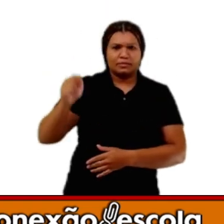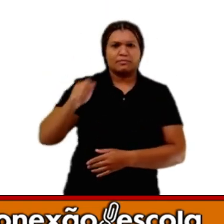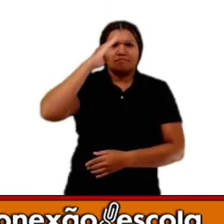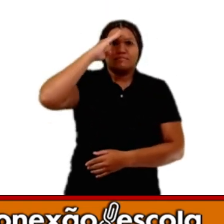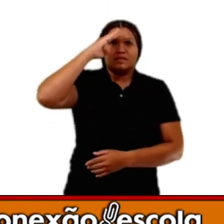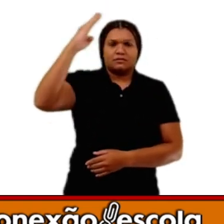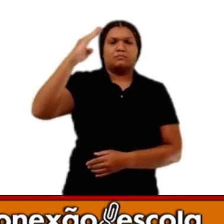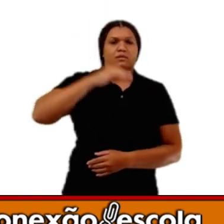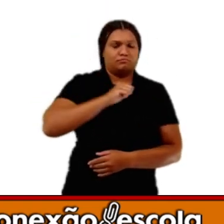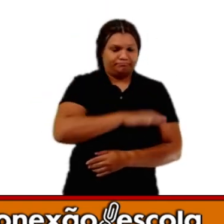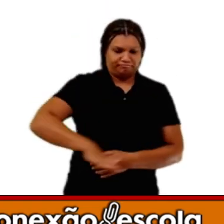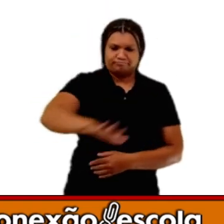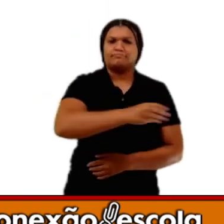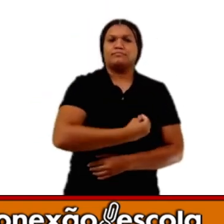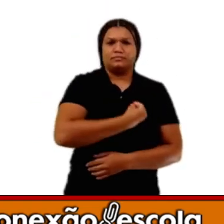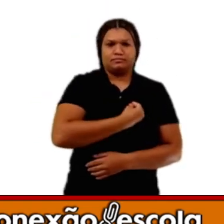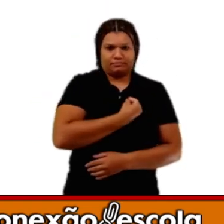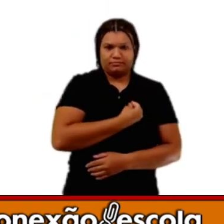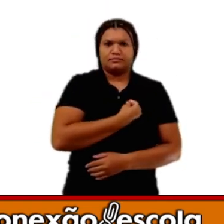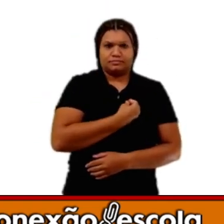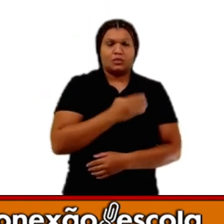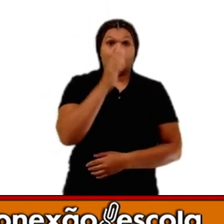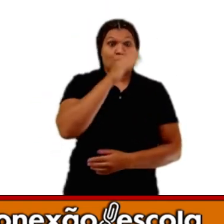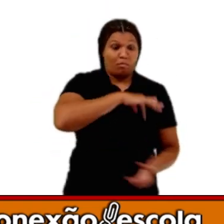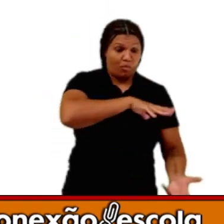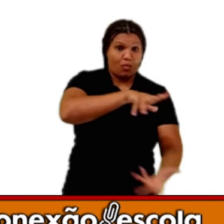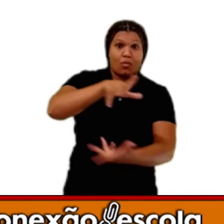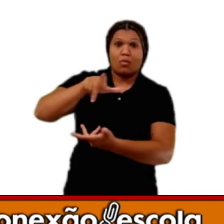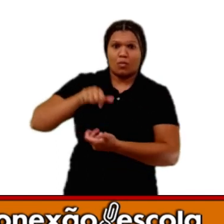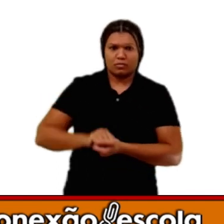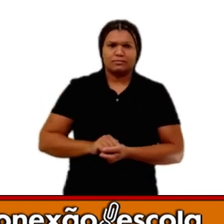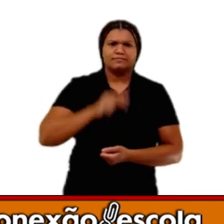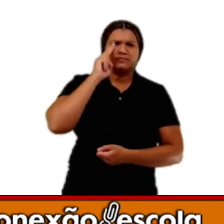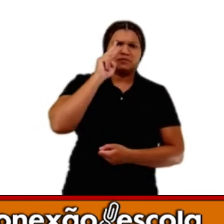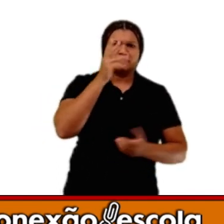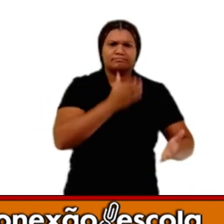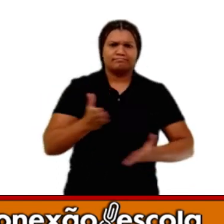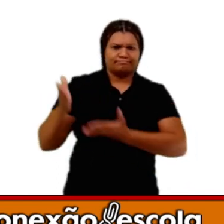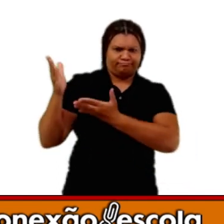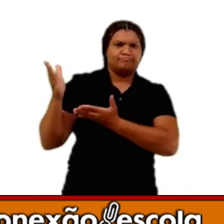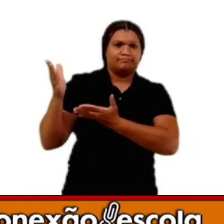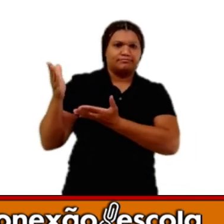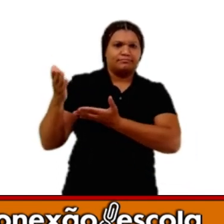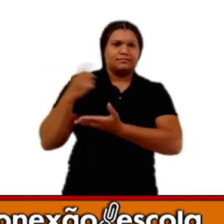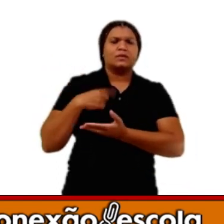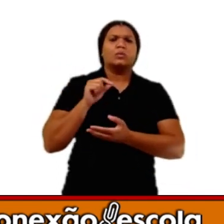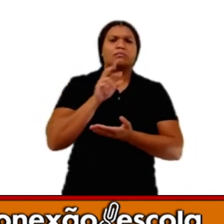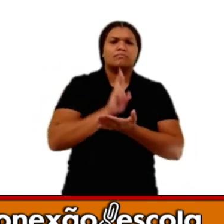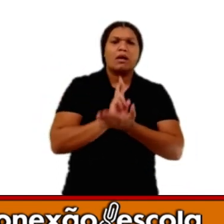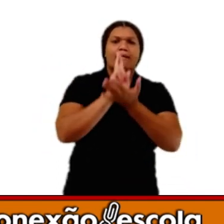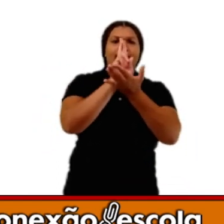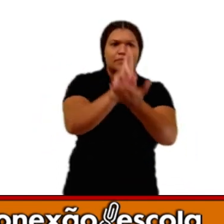principais biomas do mundo. Então nós temos aí na representação a espacialização, né? A representação, a